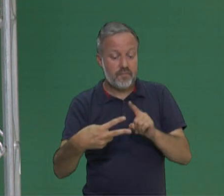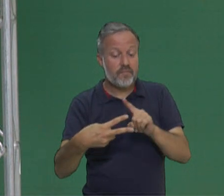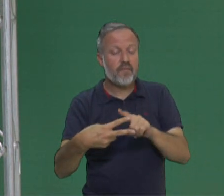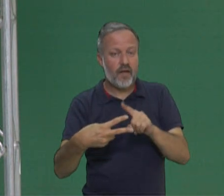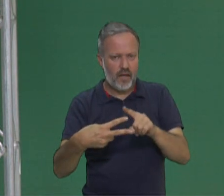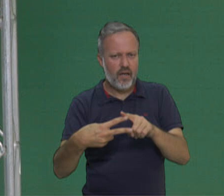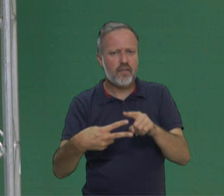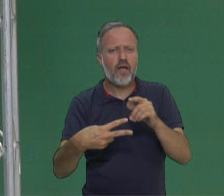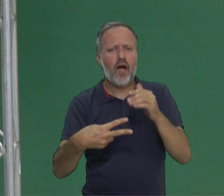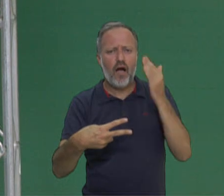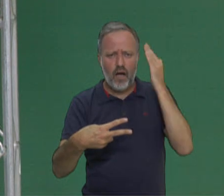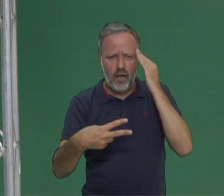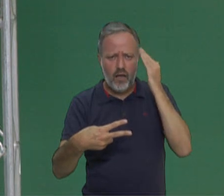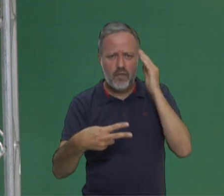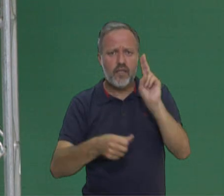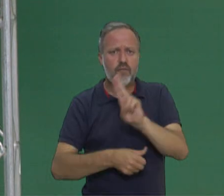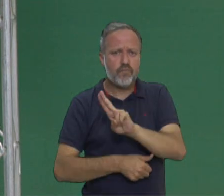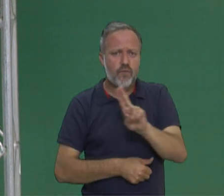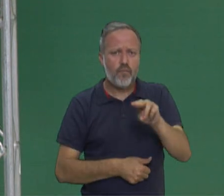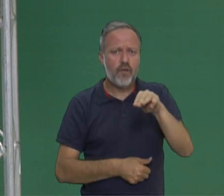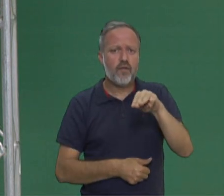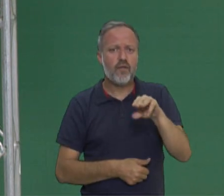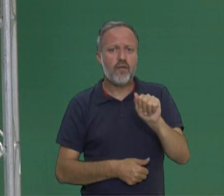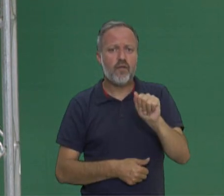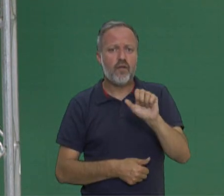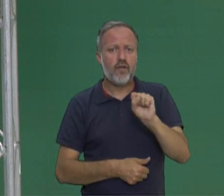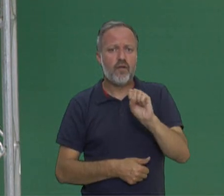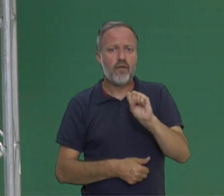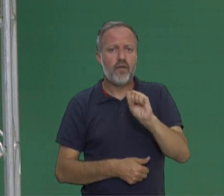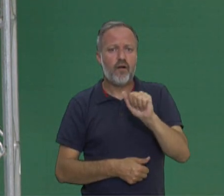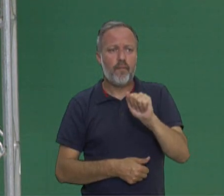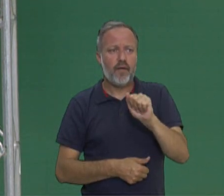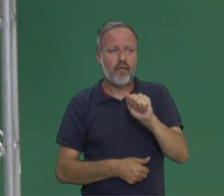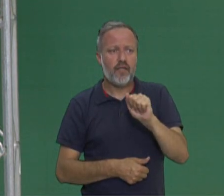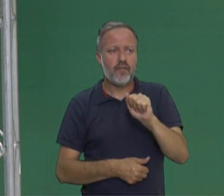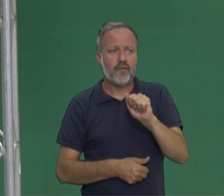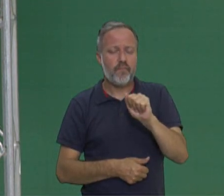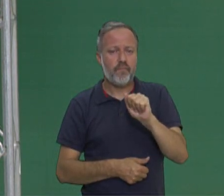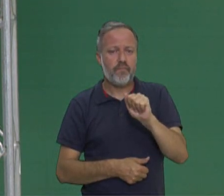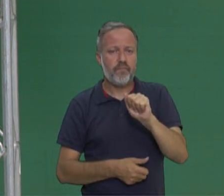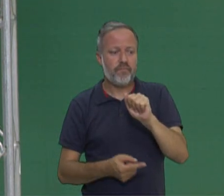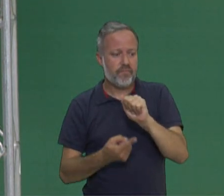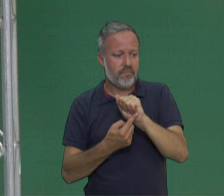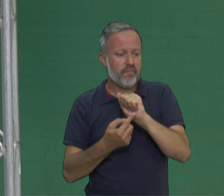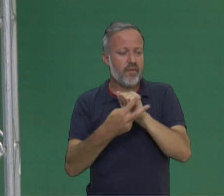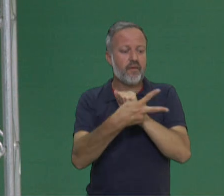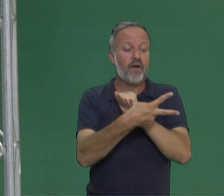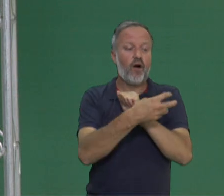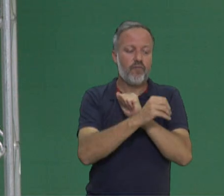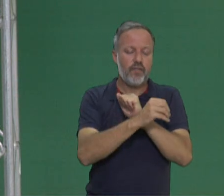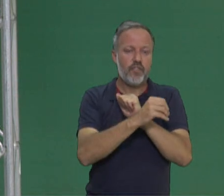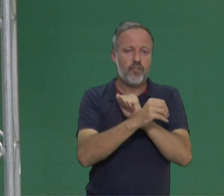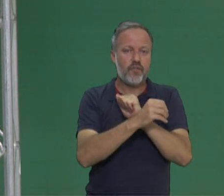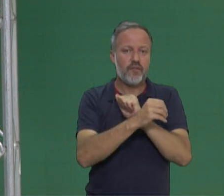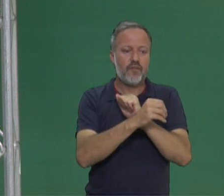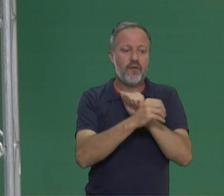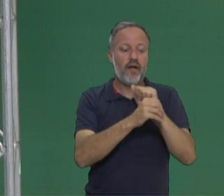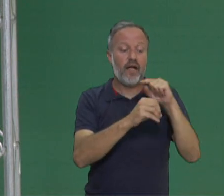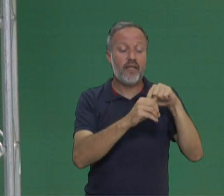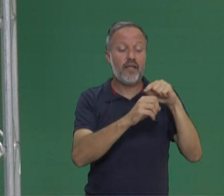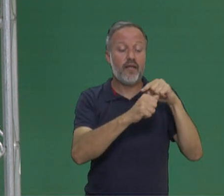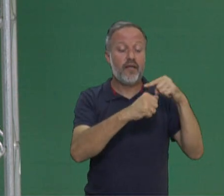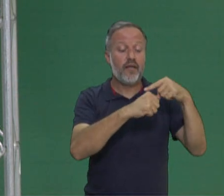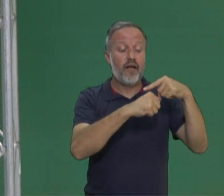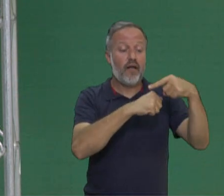massa. Como é que eu sei que ele é o número de massa? Porque ele é o maior valor. O menor valor sempre será o número atômico.